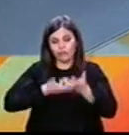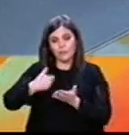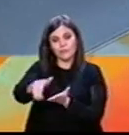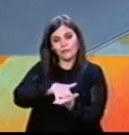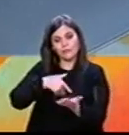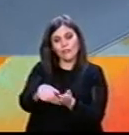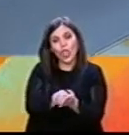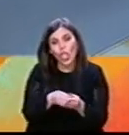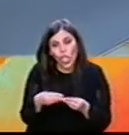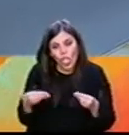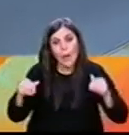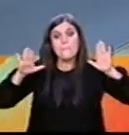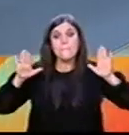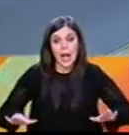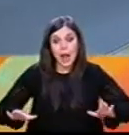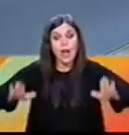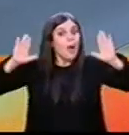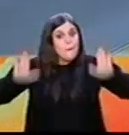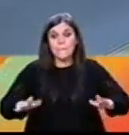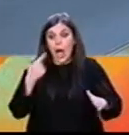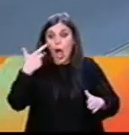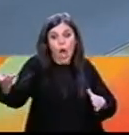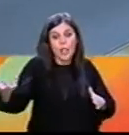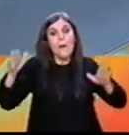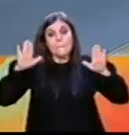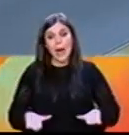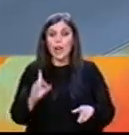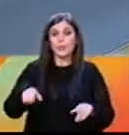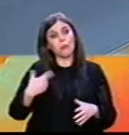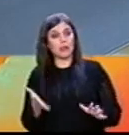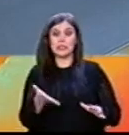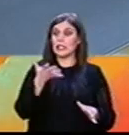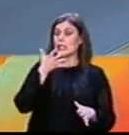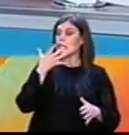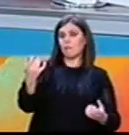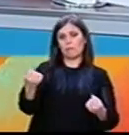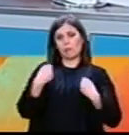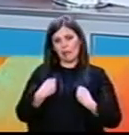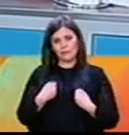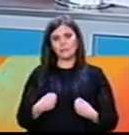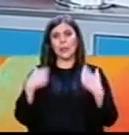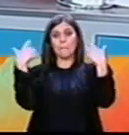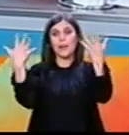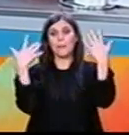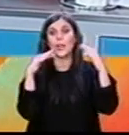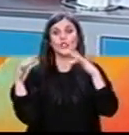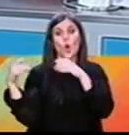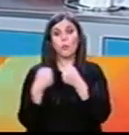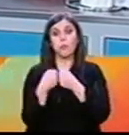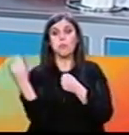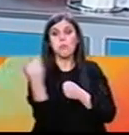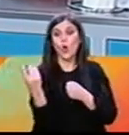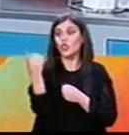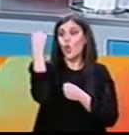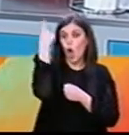na totalidade. Para tudo, para tudo, senão depois ofendem-me. O que é que foi? Parabéns ao Futebol Clube do Porto, que